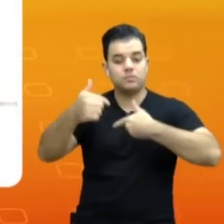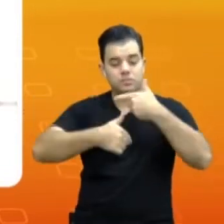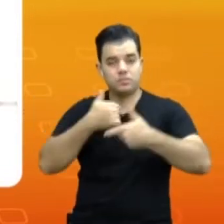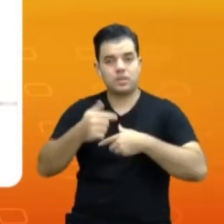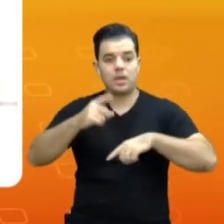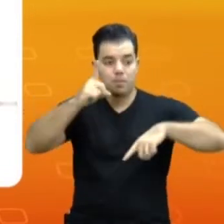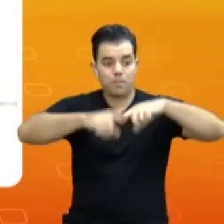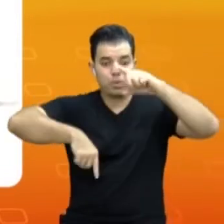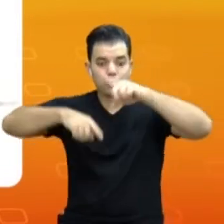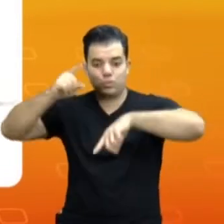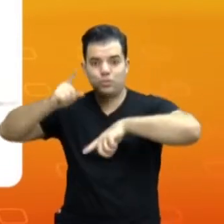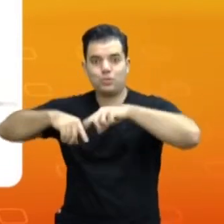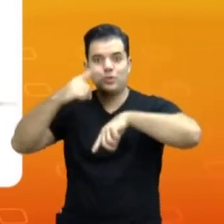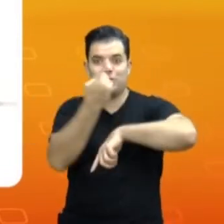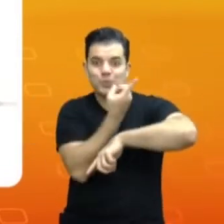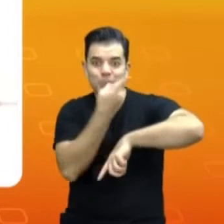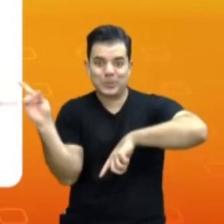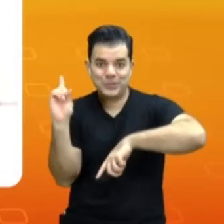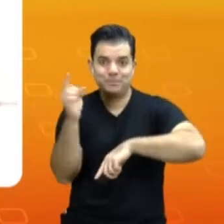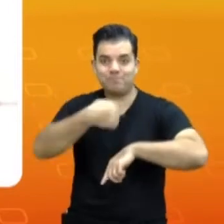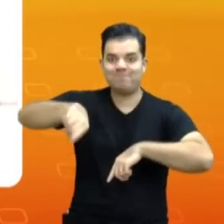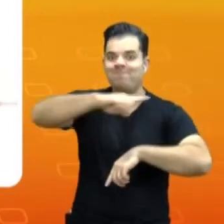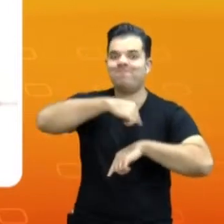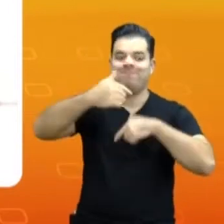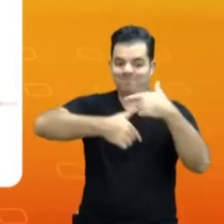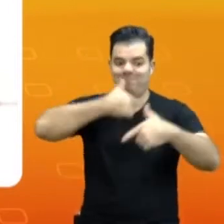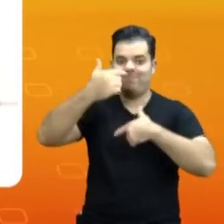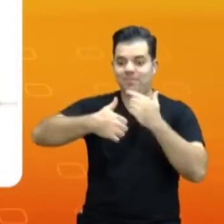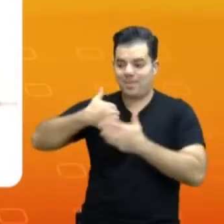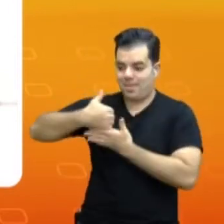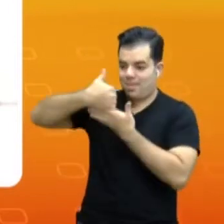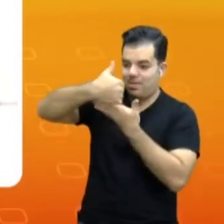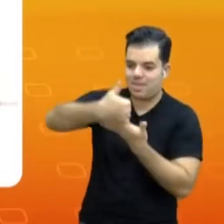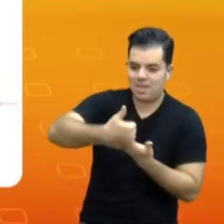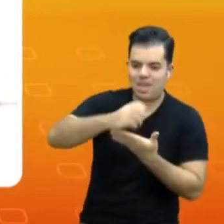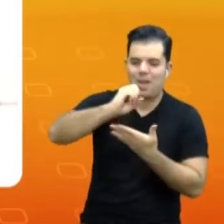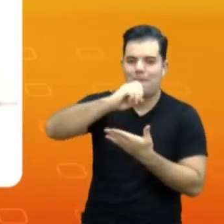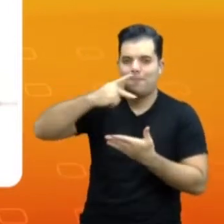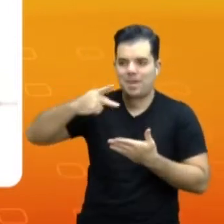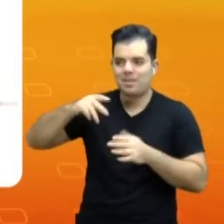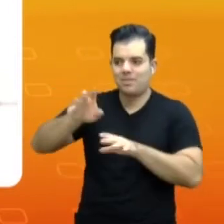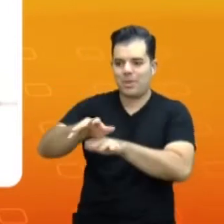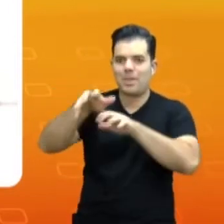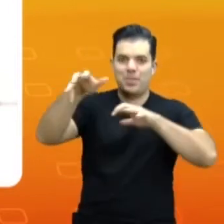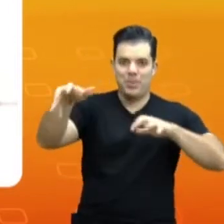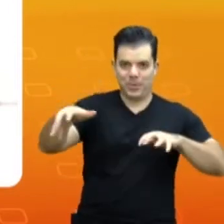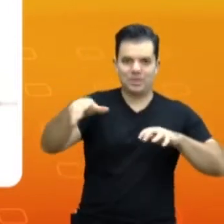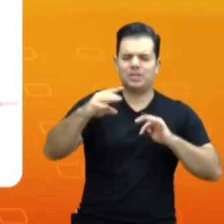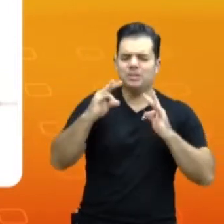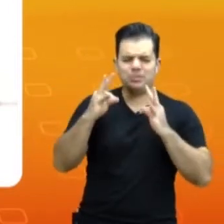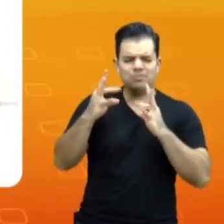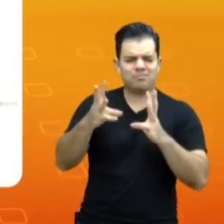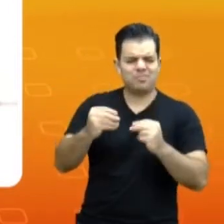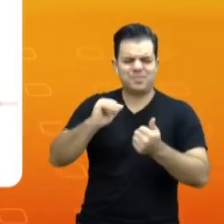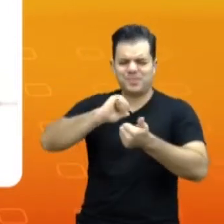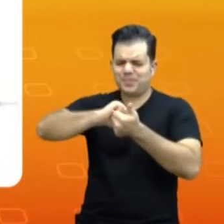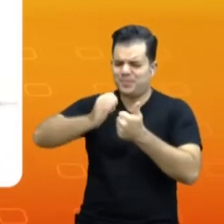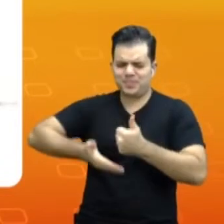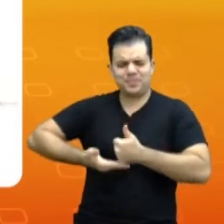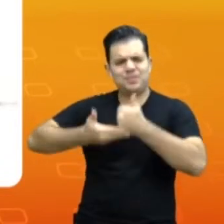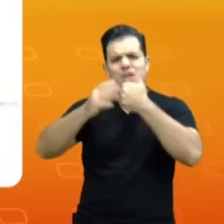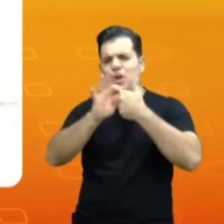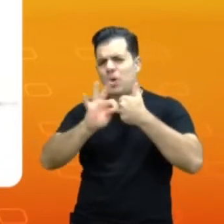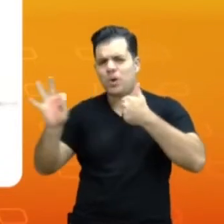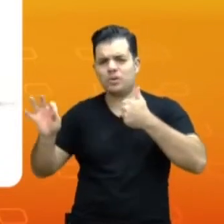o nosso produto final e o que a gente pôde trazer de operações remotas para cá foi muito eficiente.